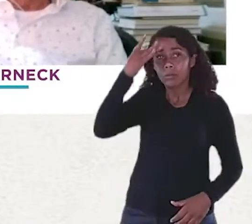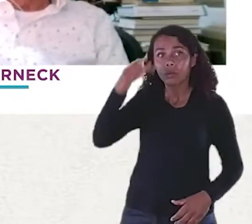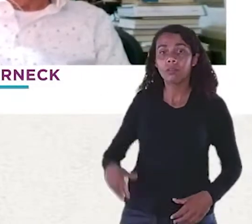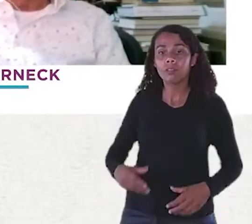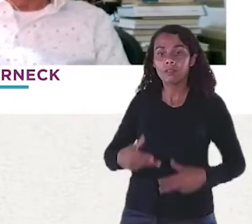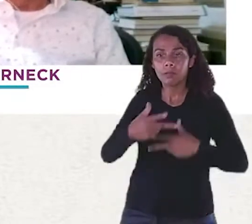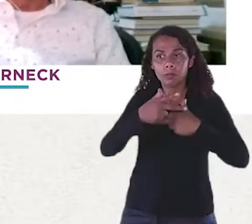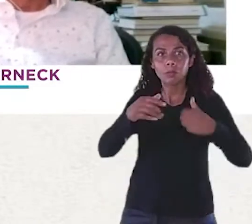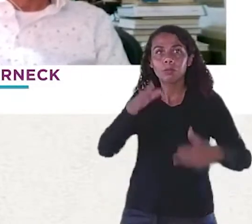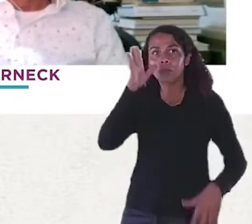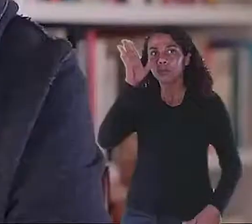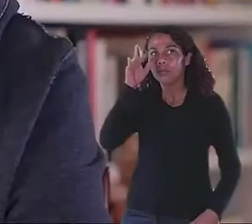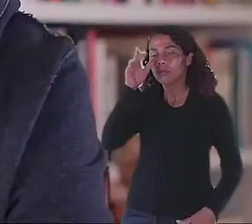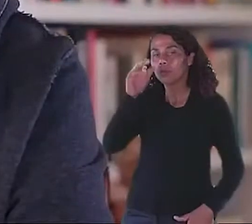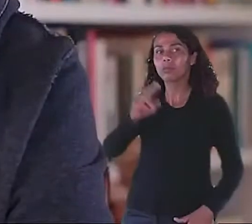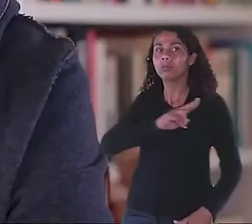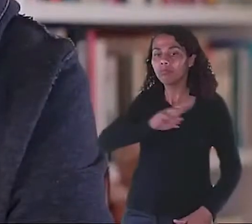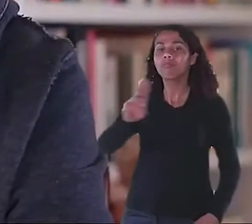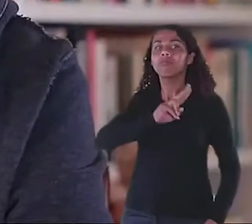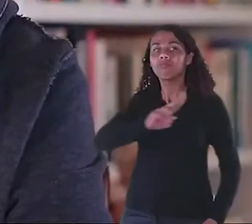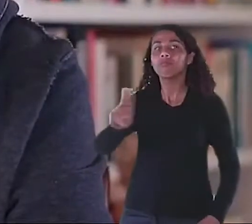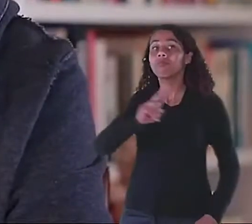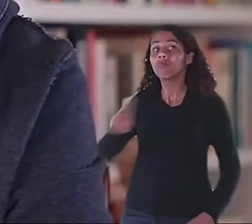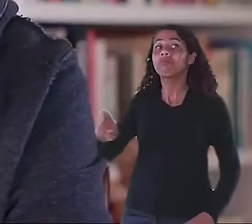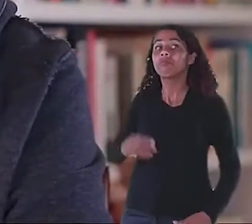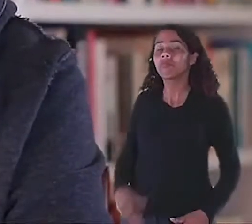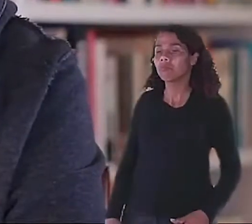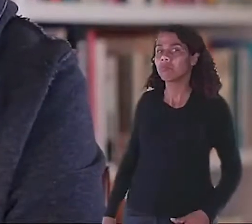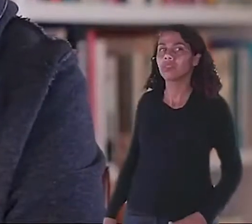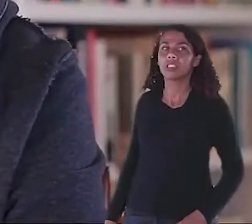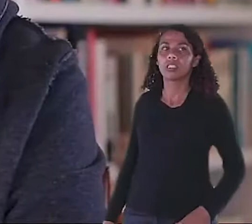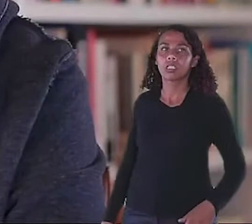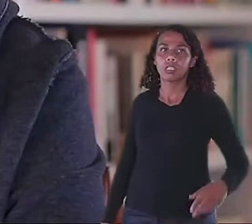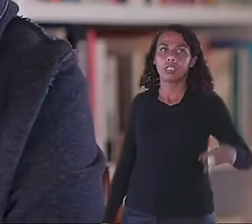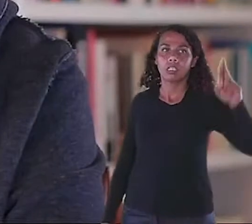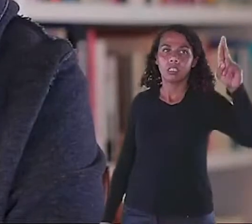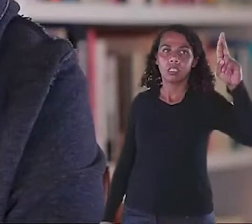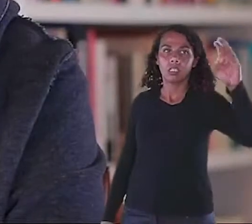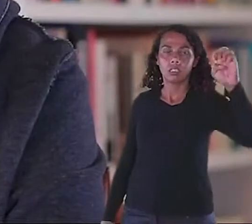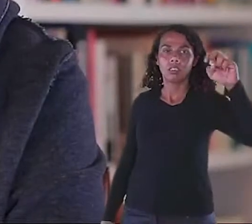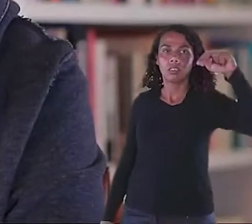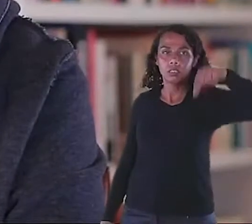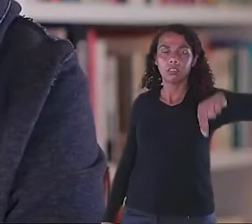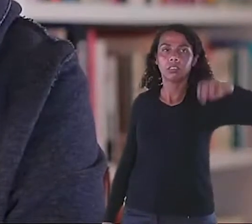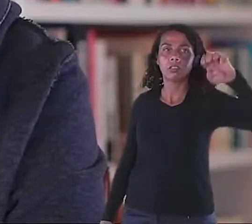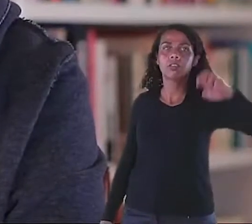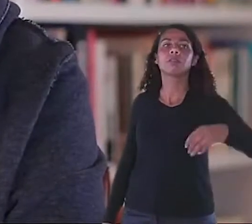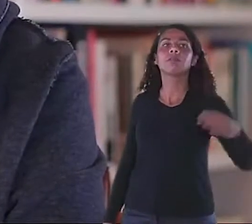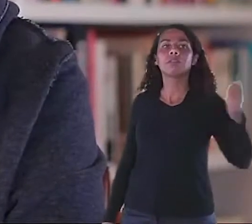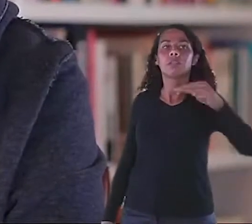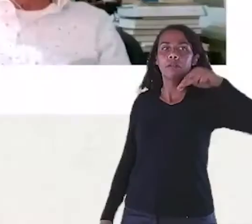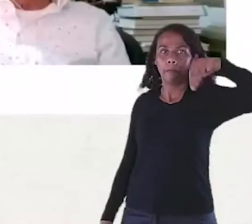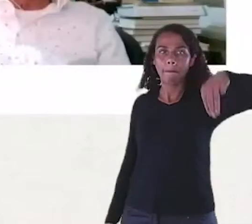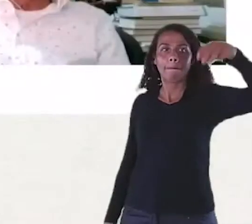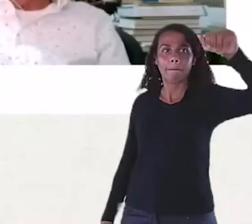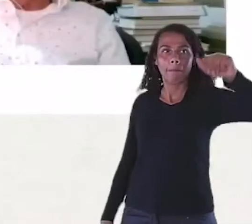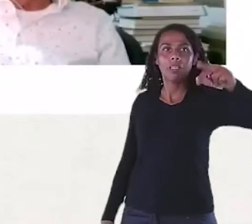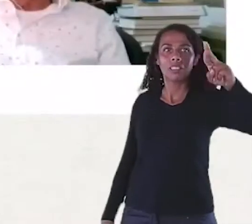Tem jogo do Galo, gente. Renê Barata Zickman, Maria Medeiros. Oi, Maria.